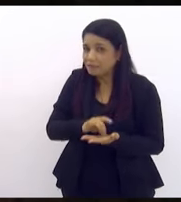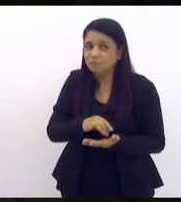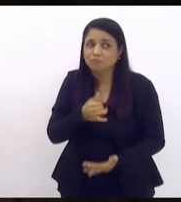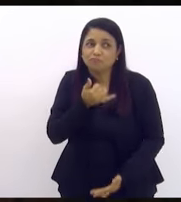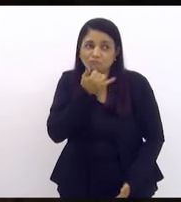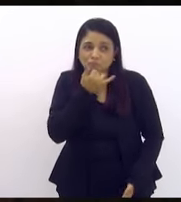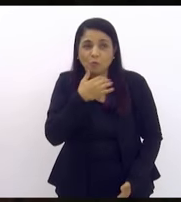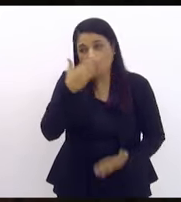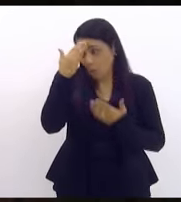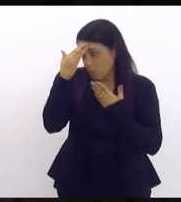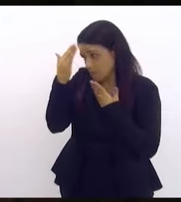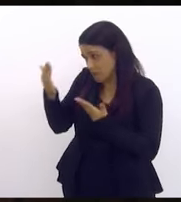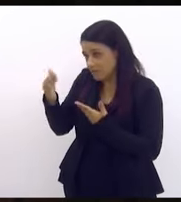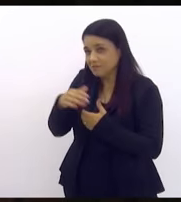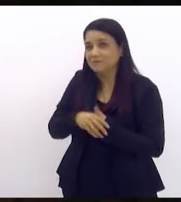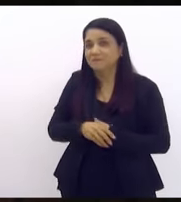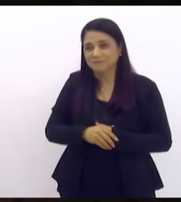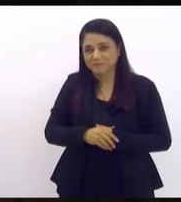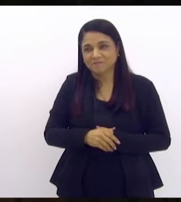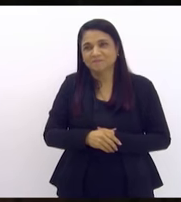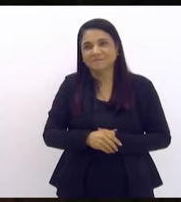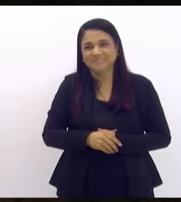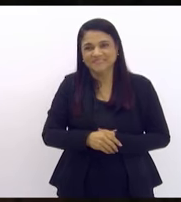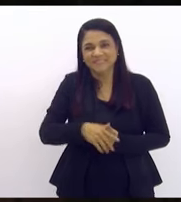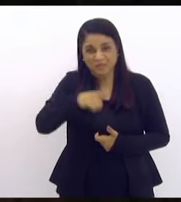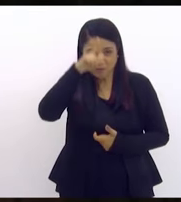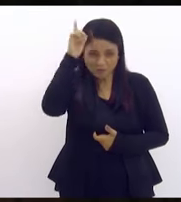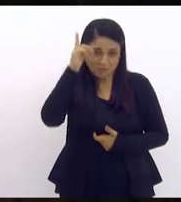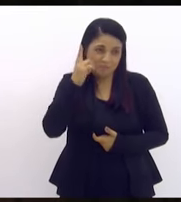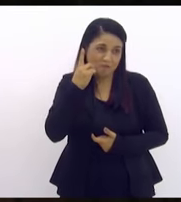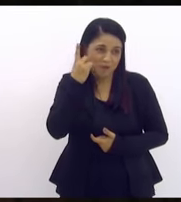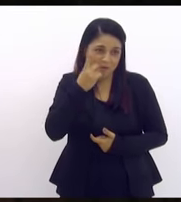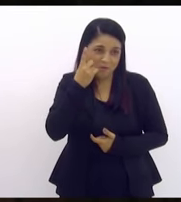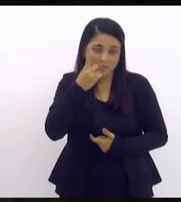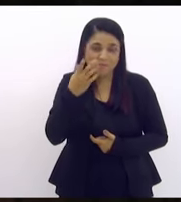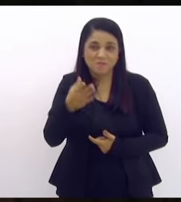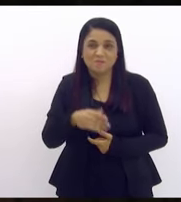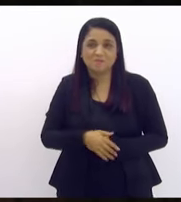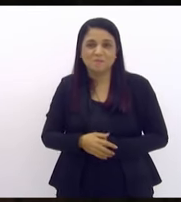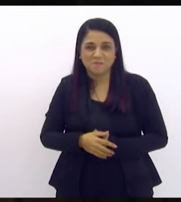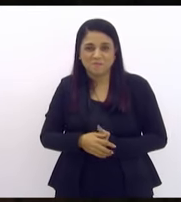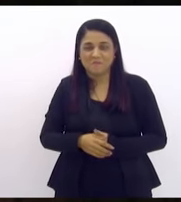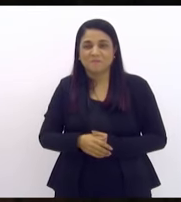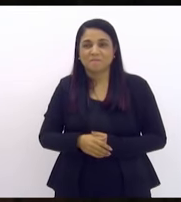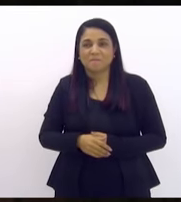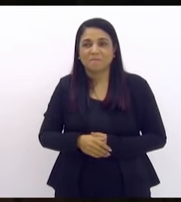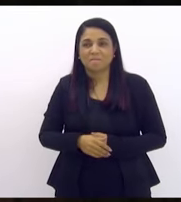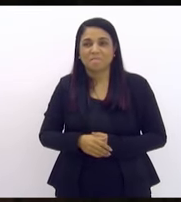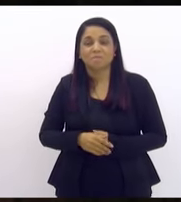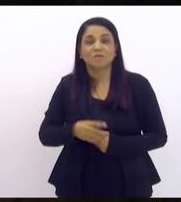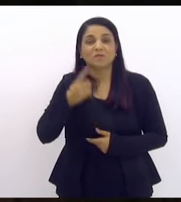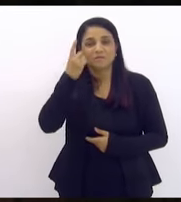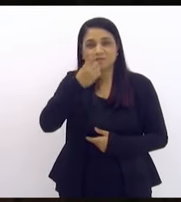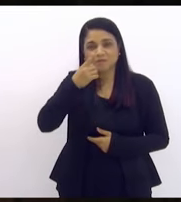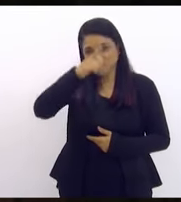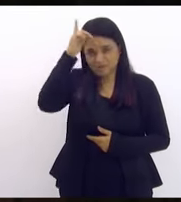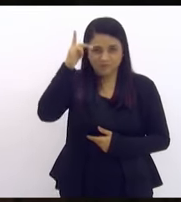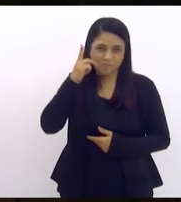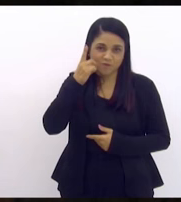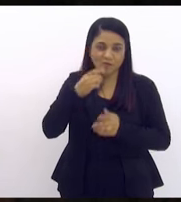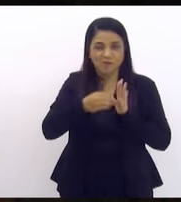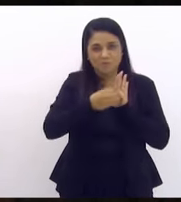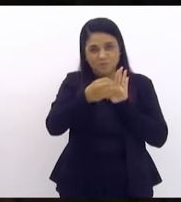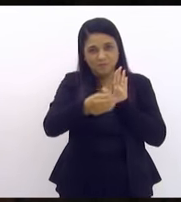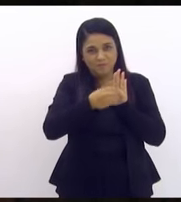obrigado. É verdade, doutor Luiz Paulo. O doutor Luiz Paulo, para emitir o parecer,